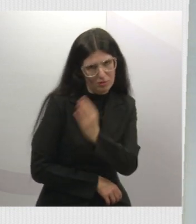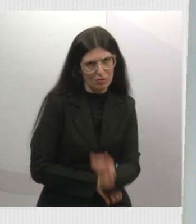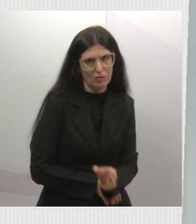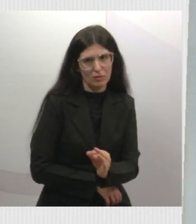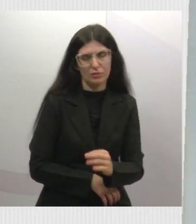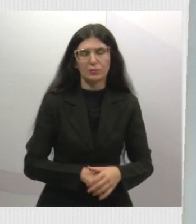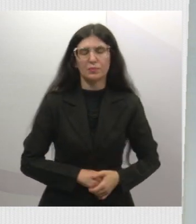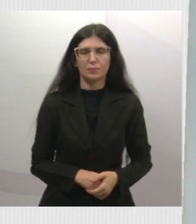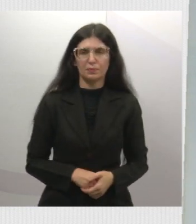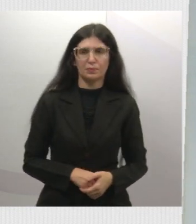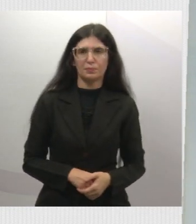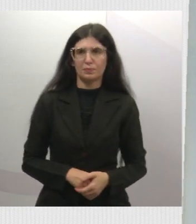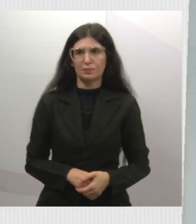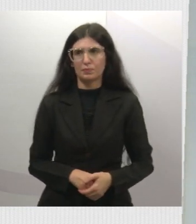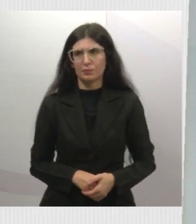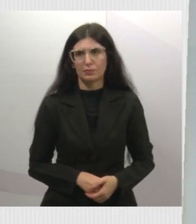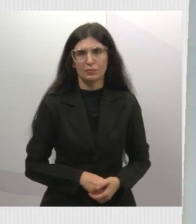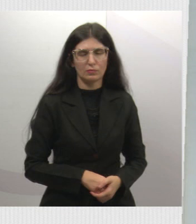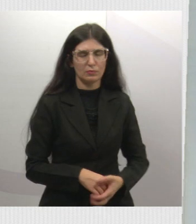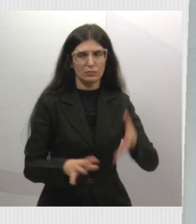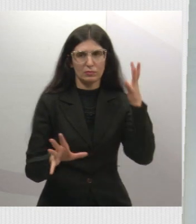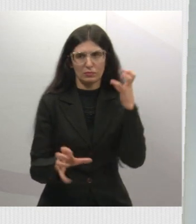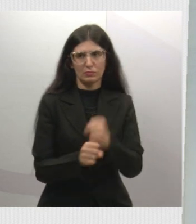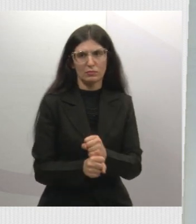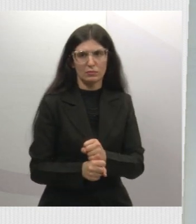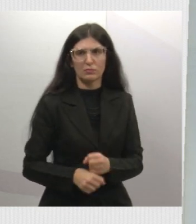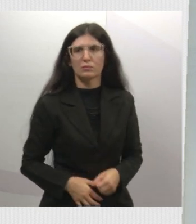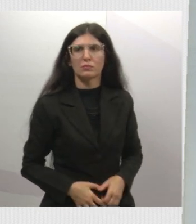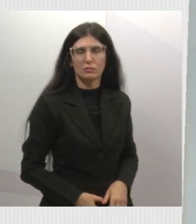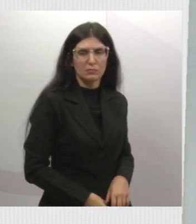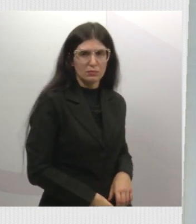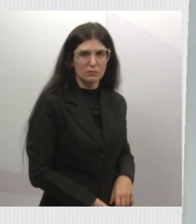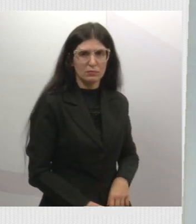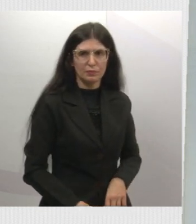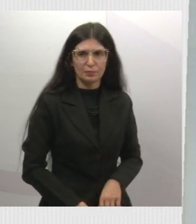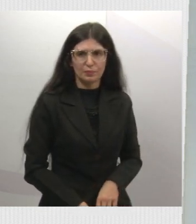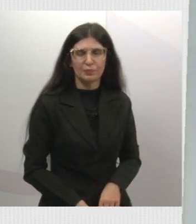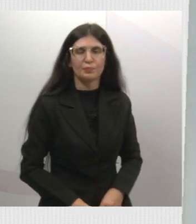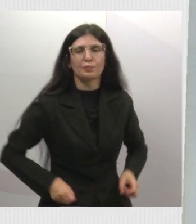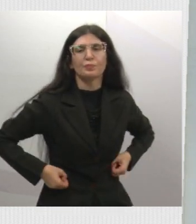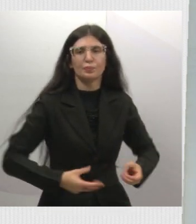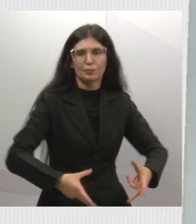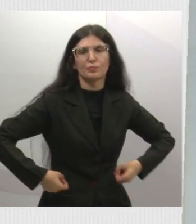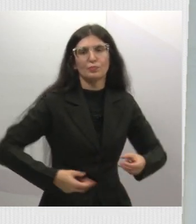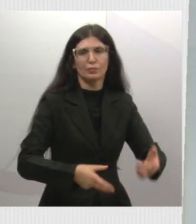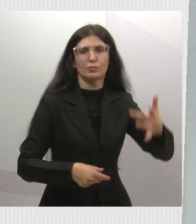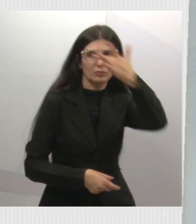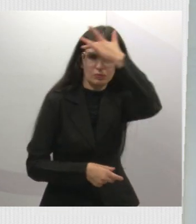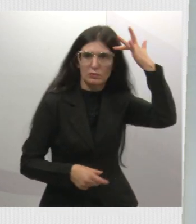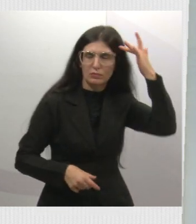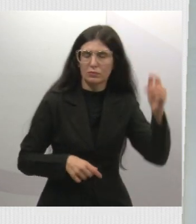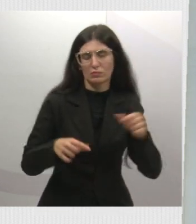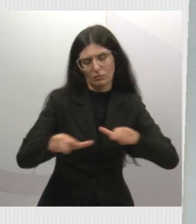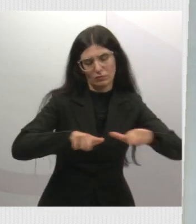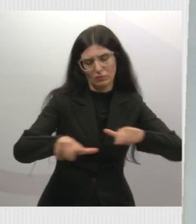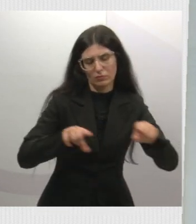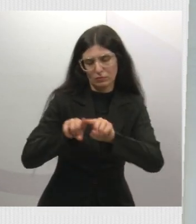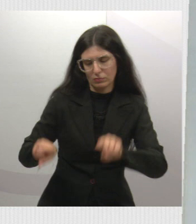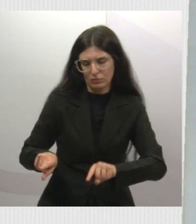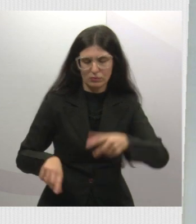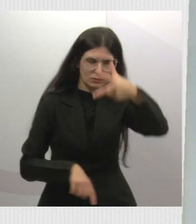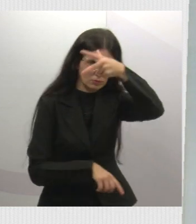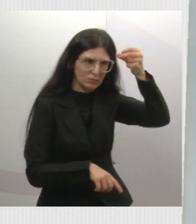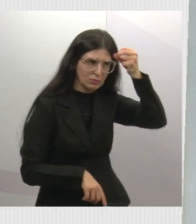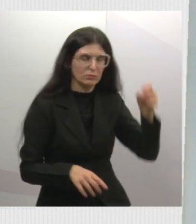26,51%. Deste montante, está incluso gastos com pessoal, juros, a dívida e outras